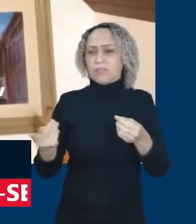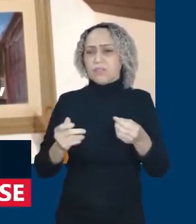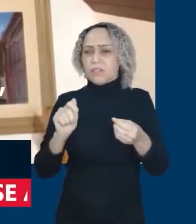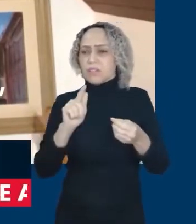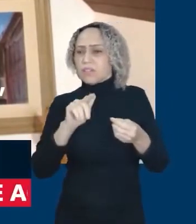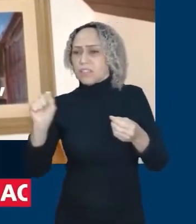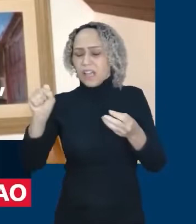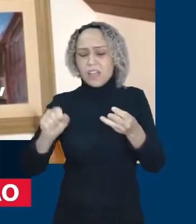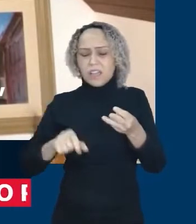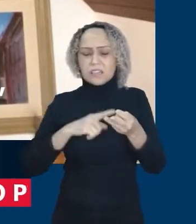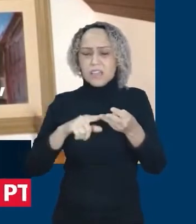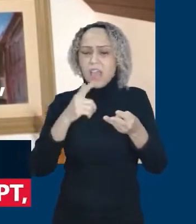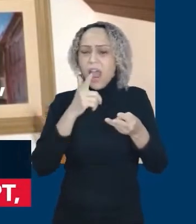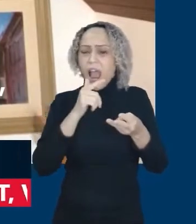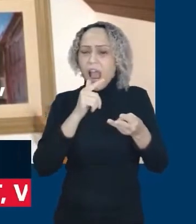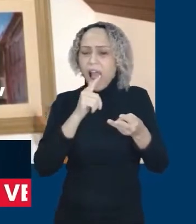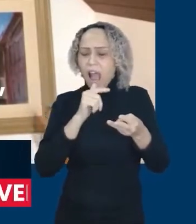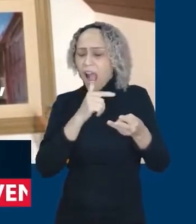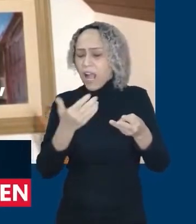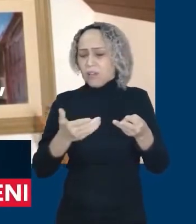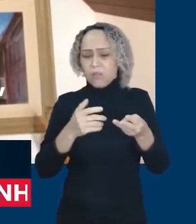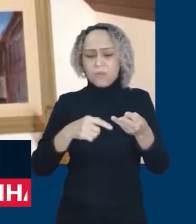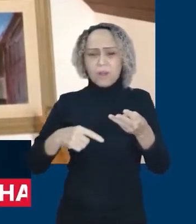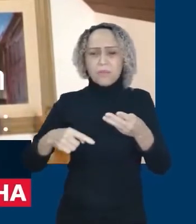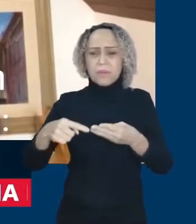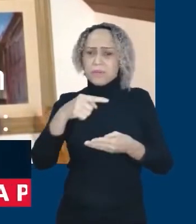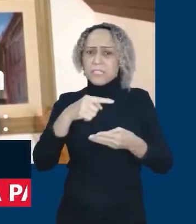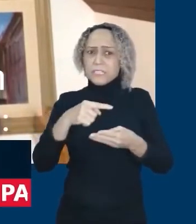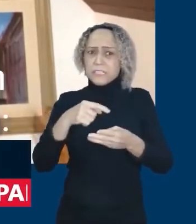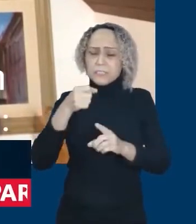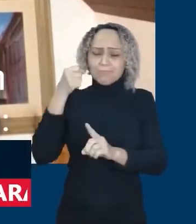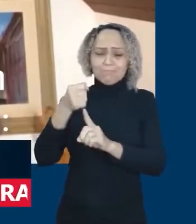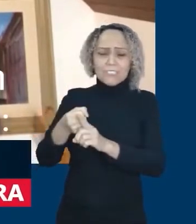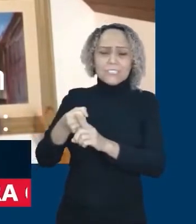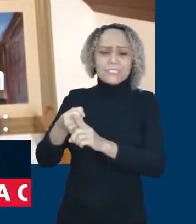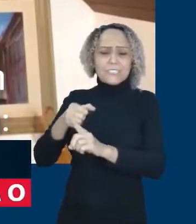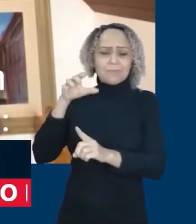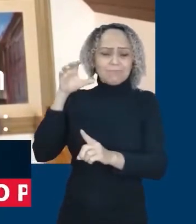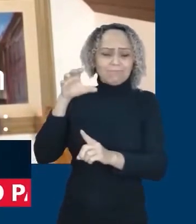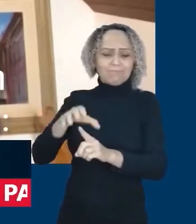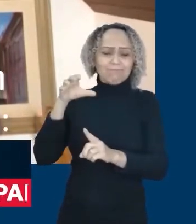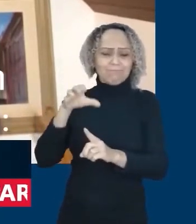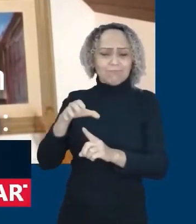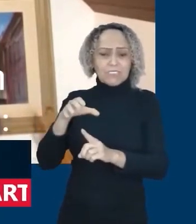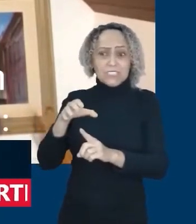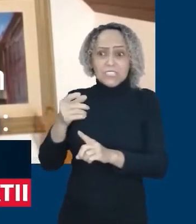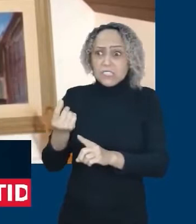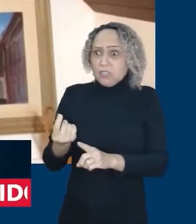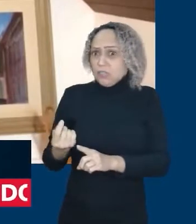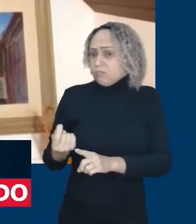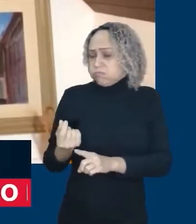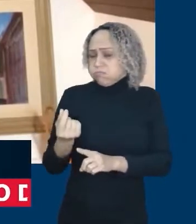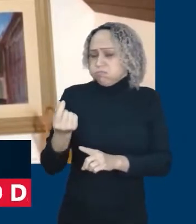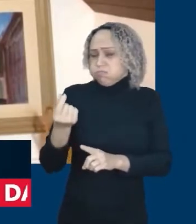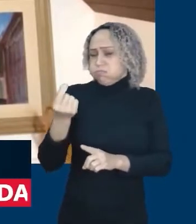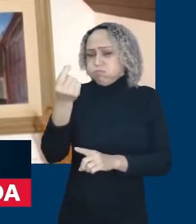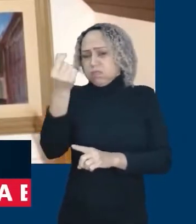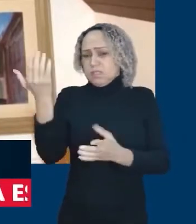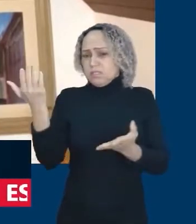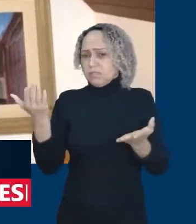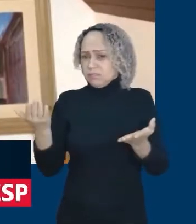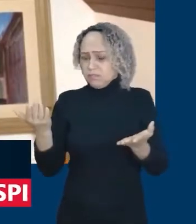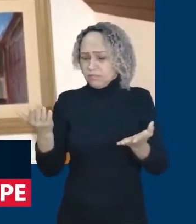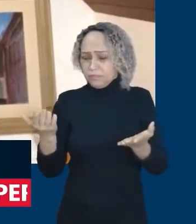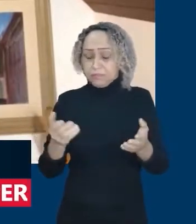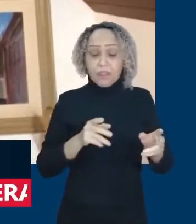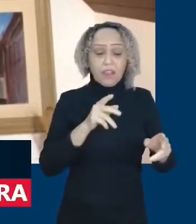Esses preços públicos estão forçando, e no fim do mês, as famílias paranaenses têm que tomar uma decisão dura. Ou pagam a